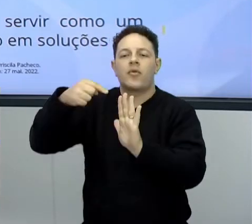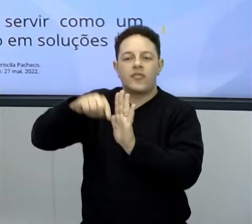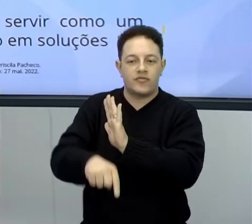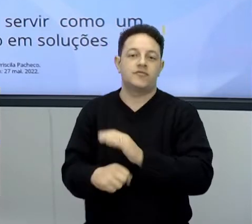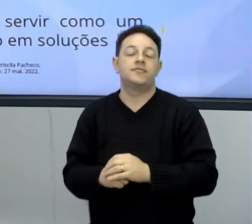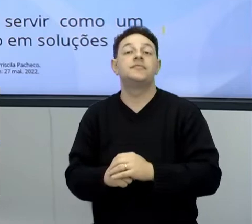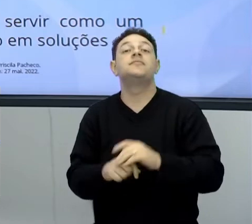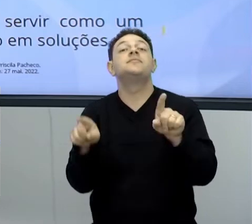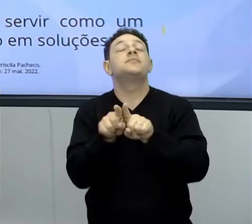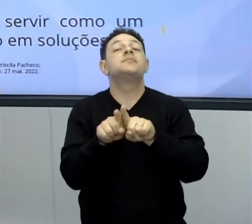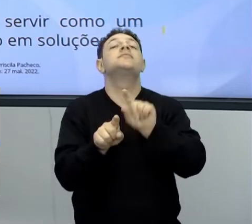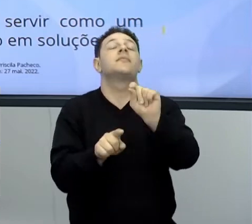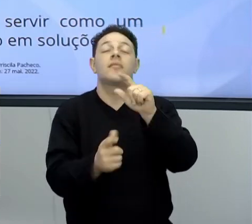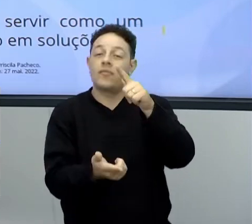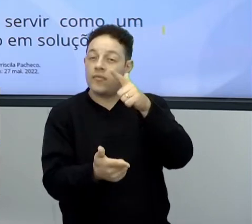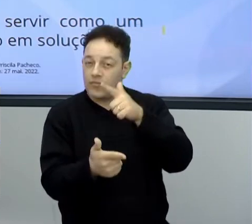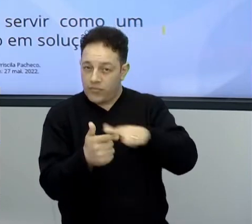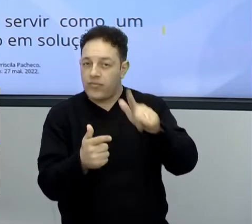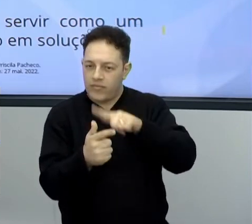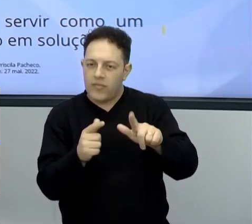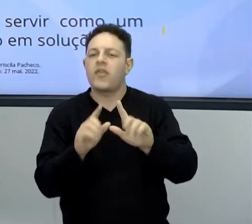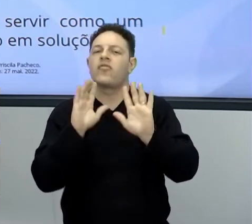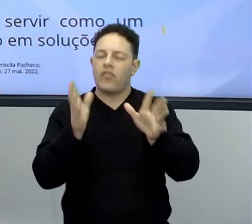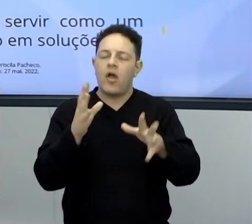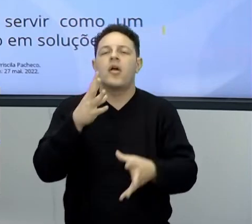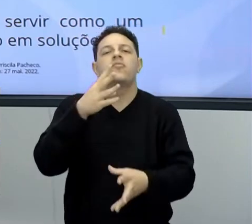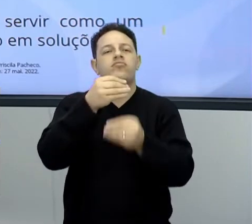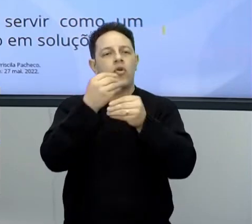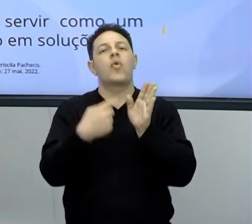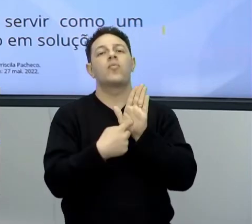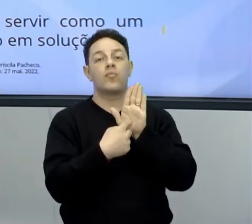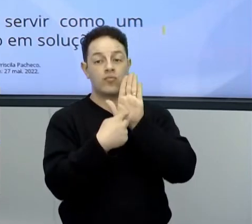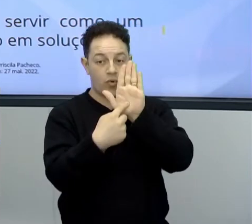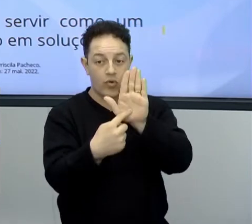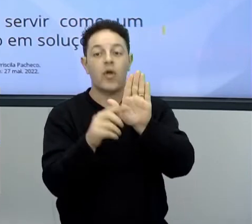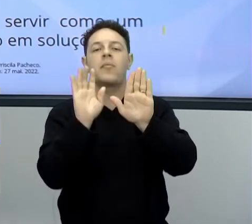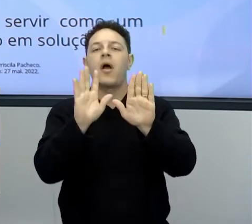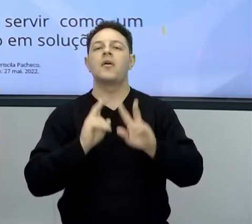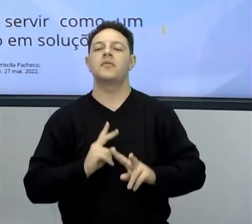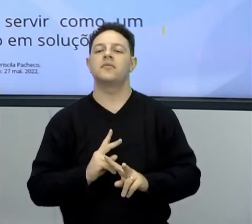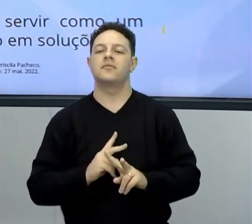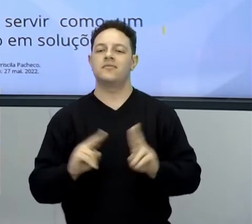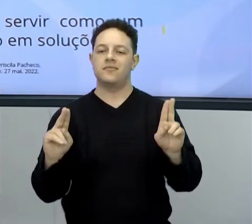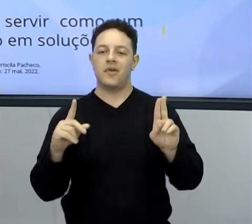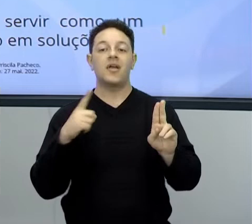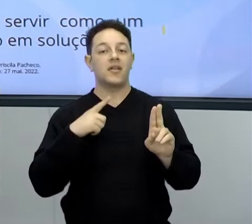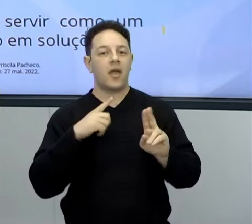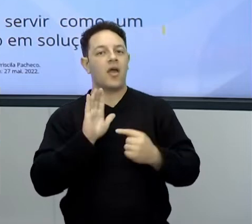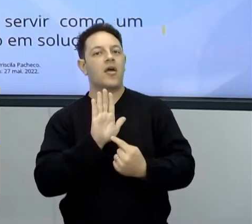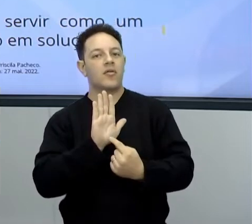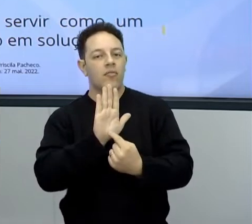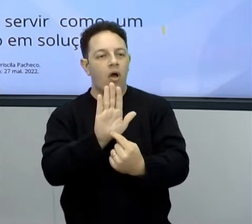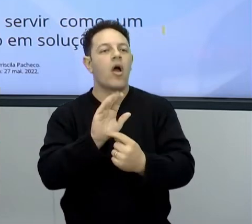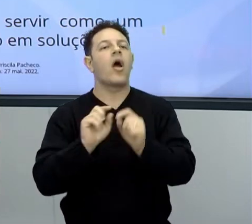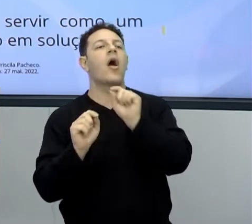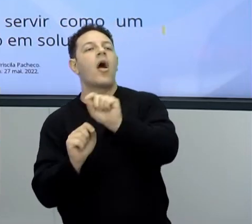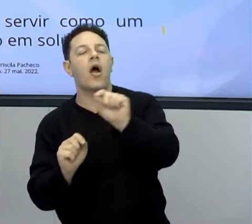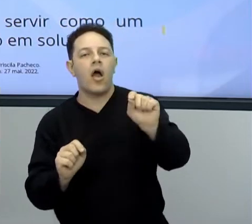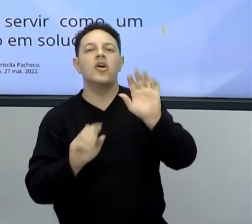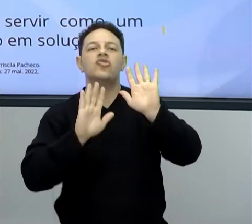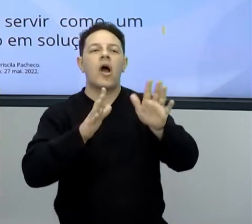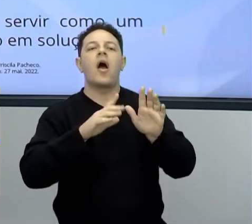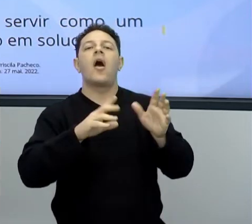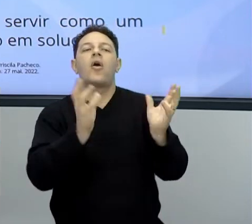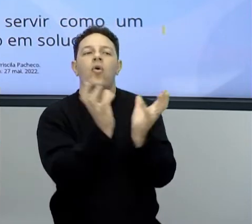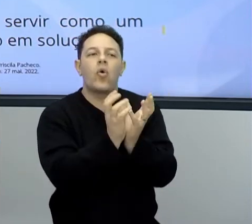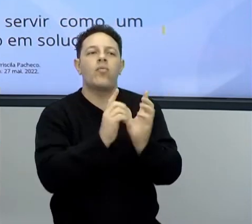o problema foi reforçado, foi apresentado, mas de forma sutil eles apresentam já ações que foram